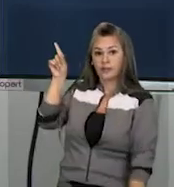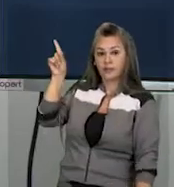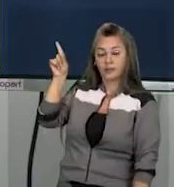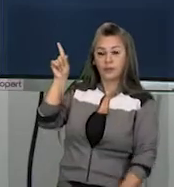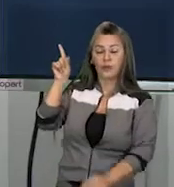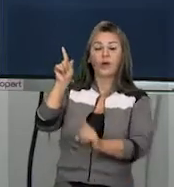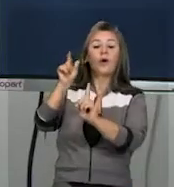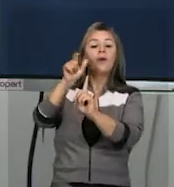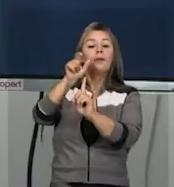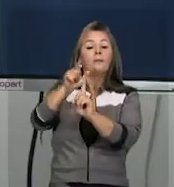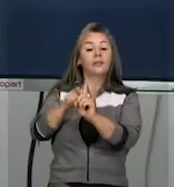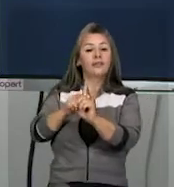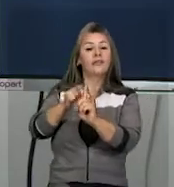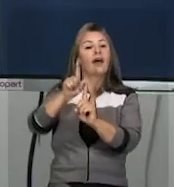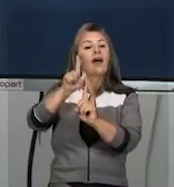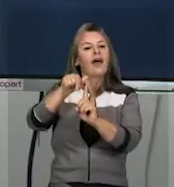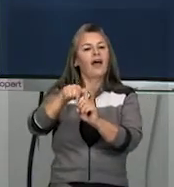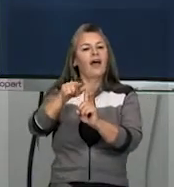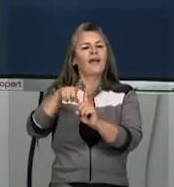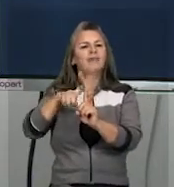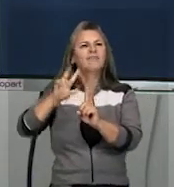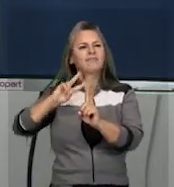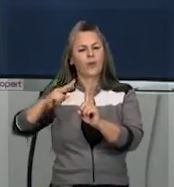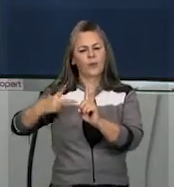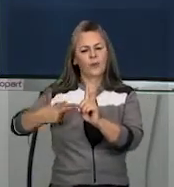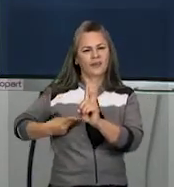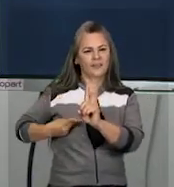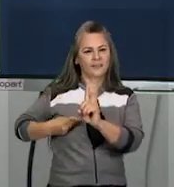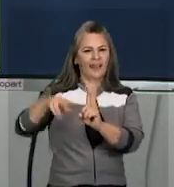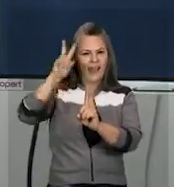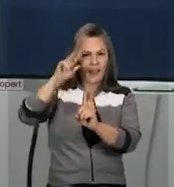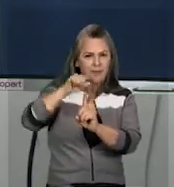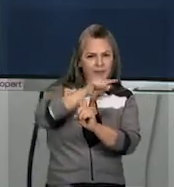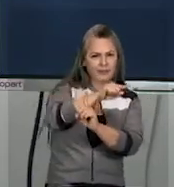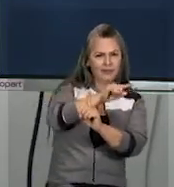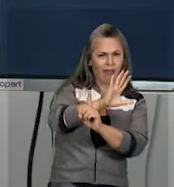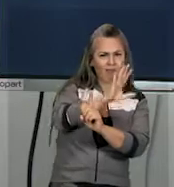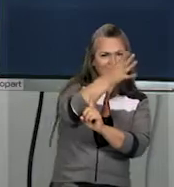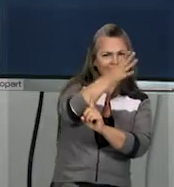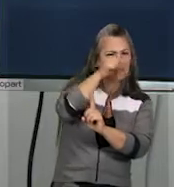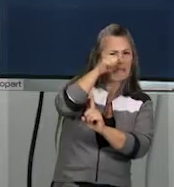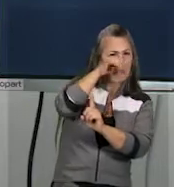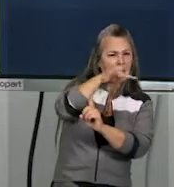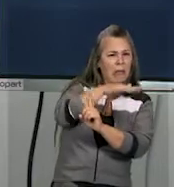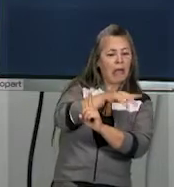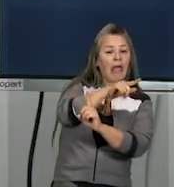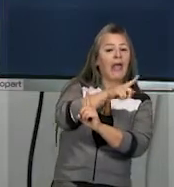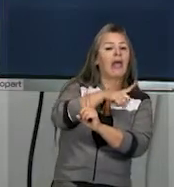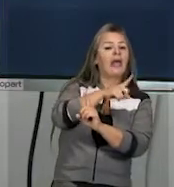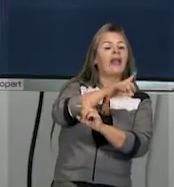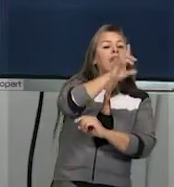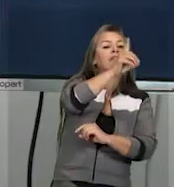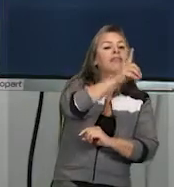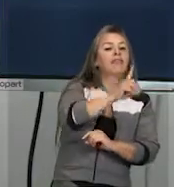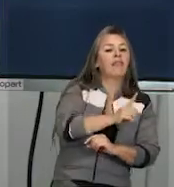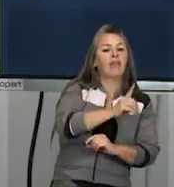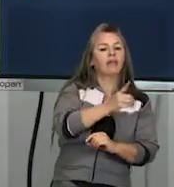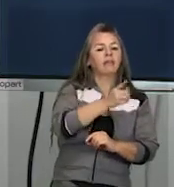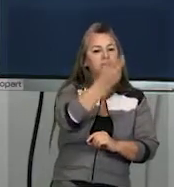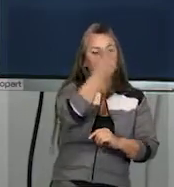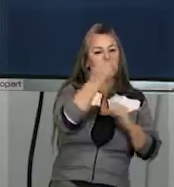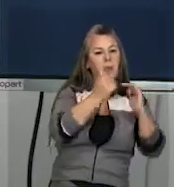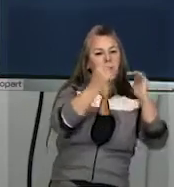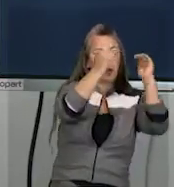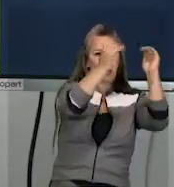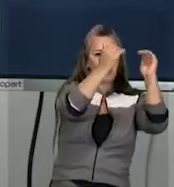menos ligados a essa atmosfera aqui de deuses e semideuses, como você pode, às vezes, perceber até no cinema, né?